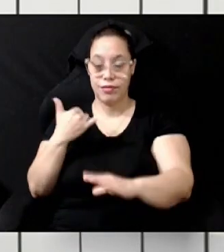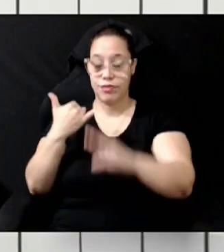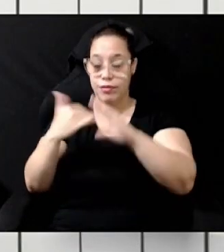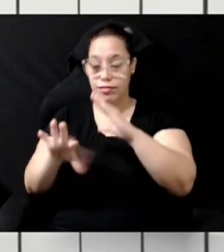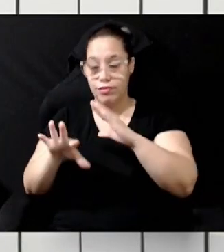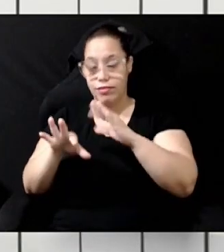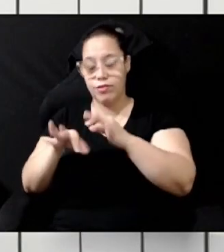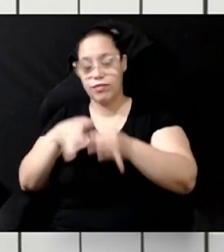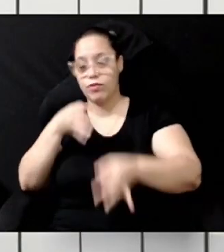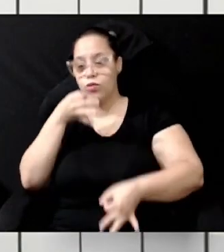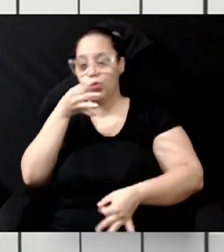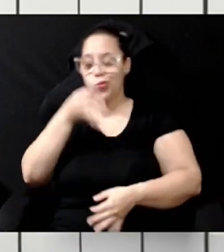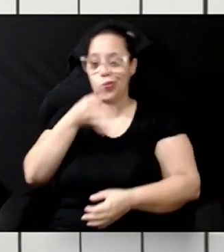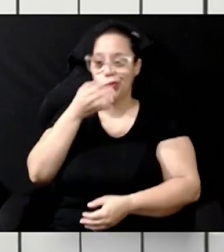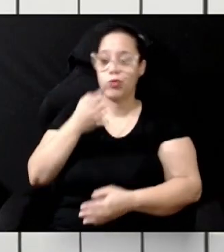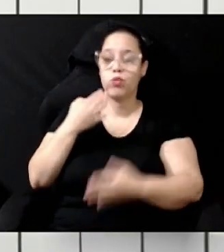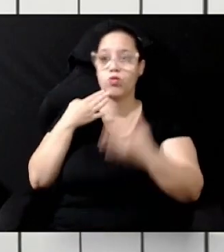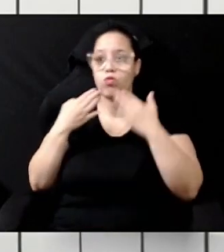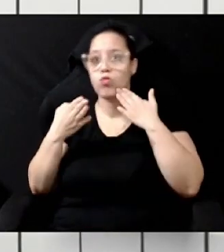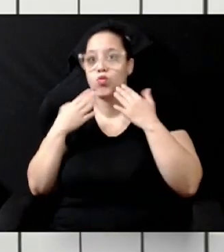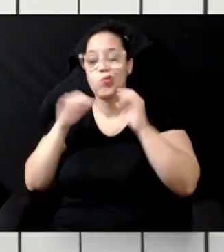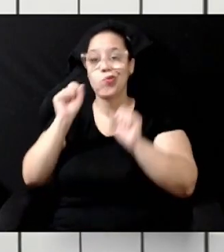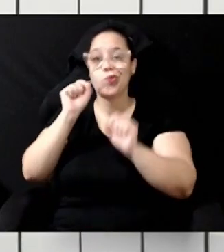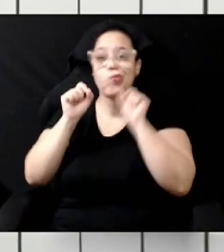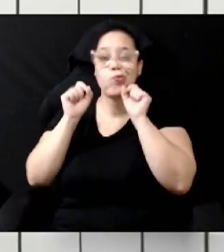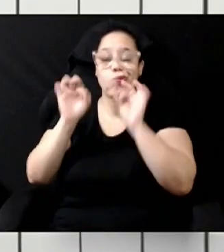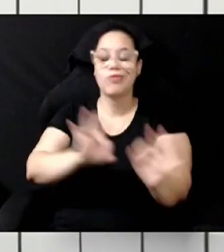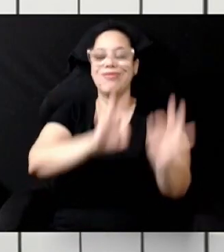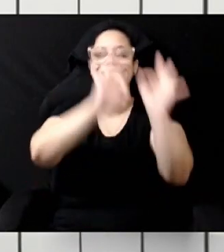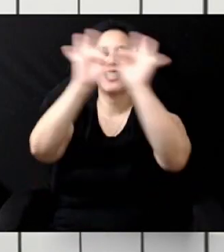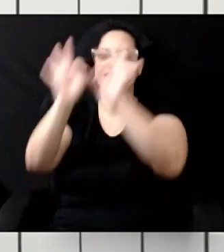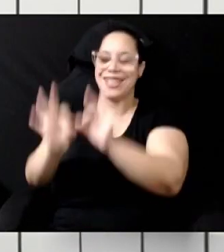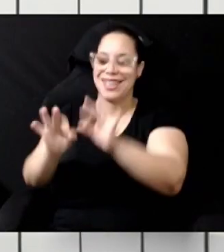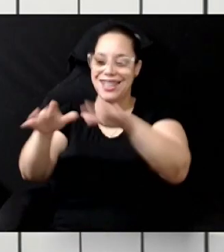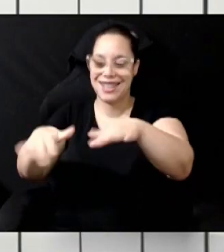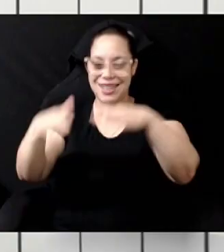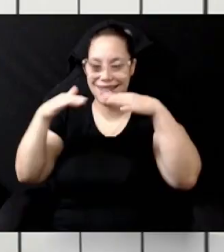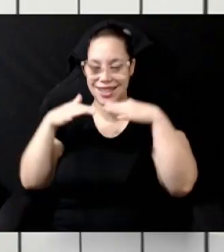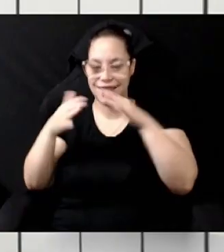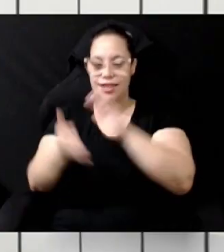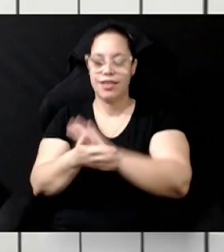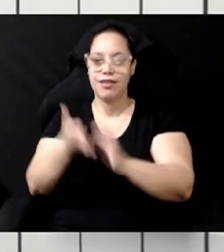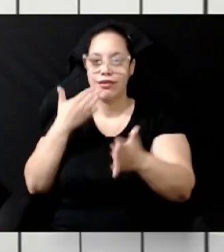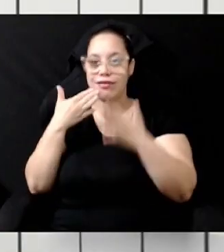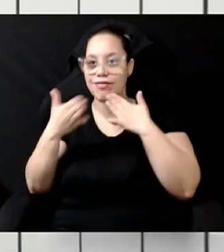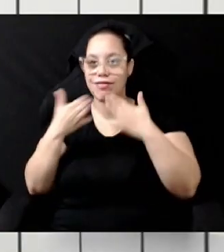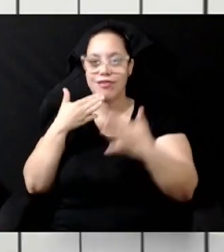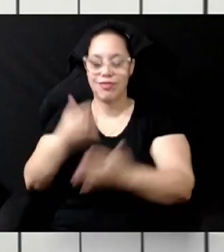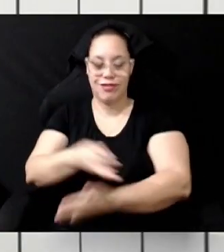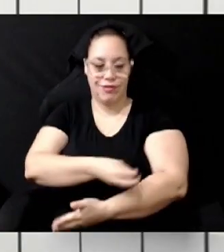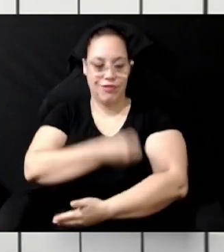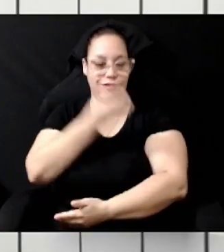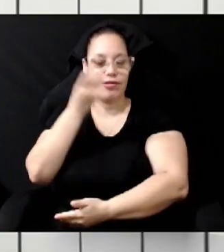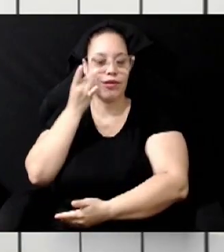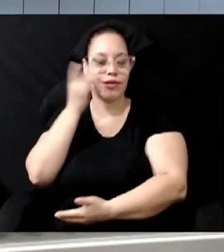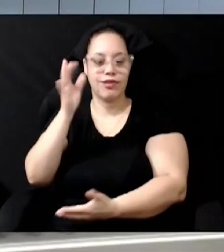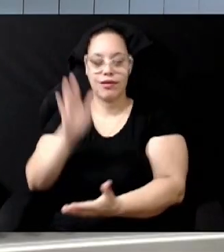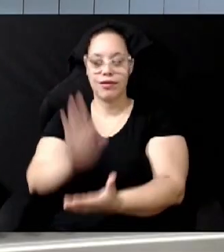enviar o seu elogio e uma crítica construtiva, o que você quer assistir aqui no nosso telejornal, que a gente conversa ao